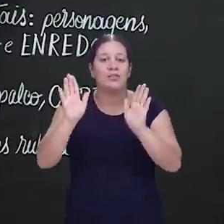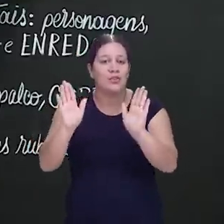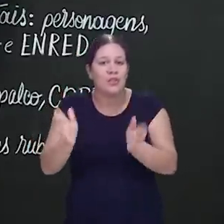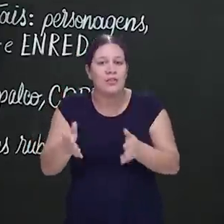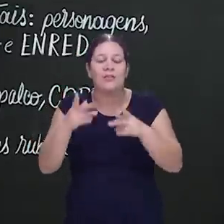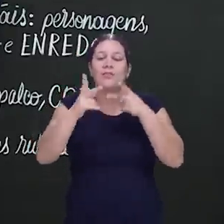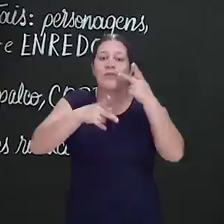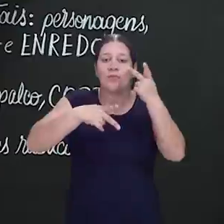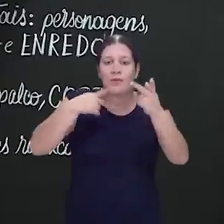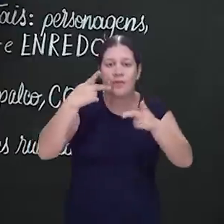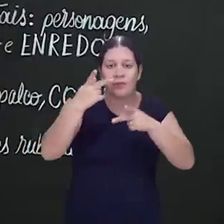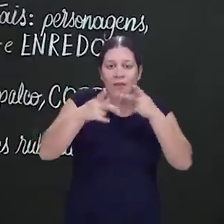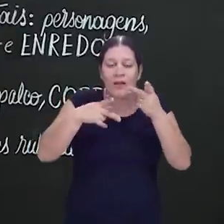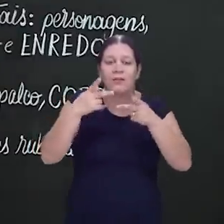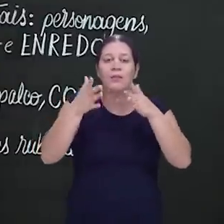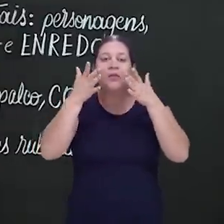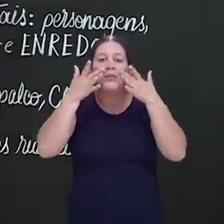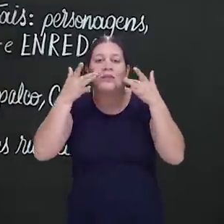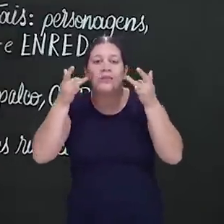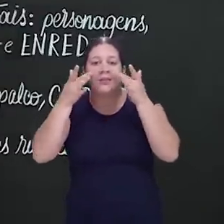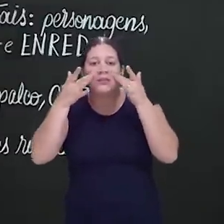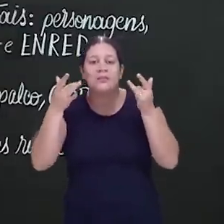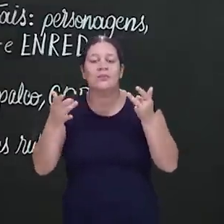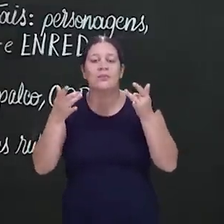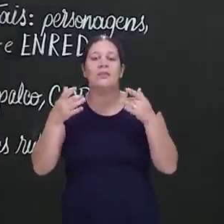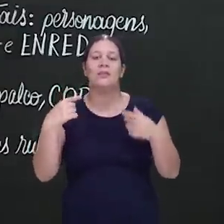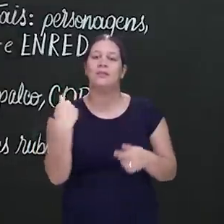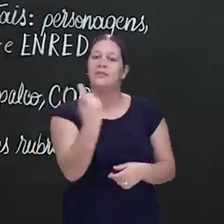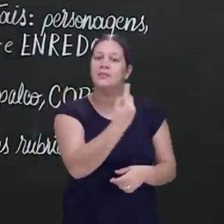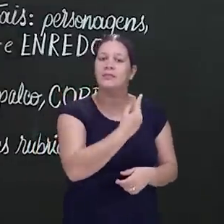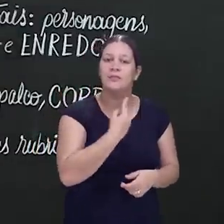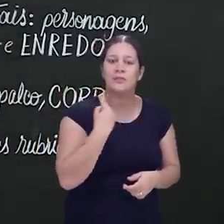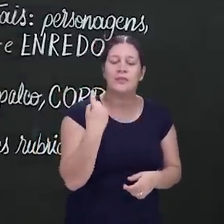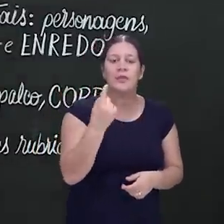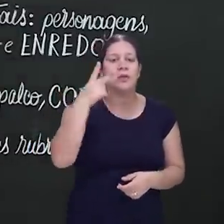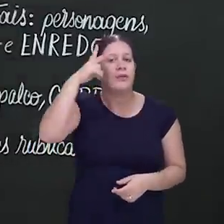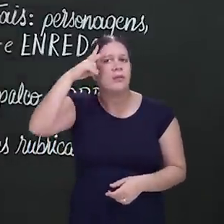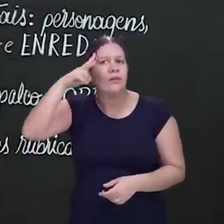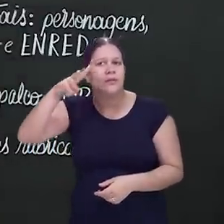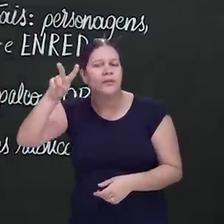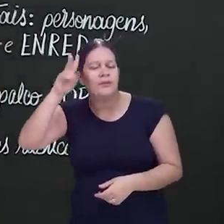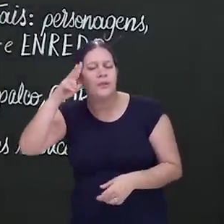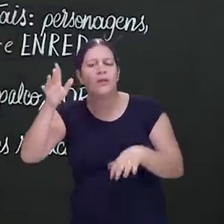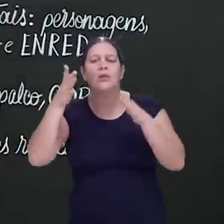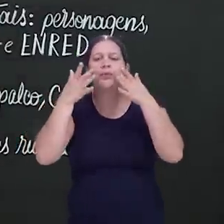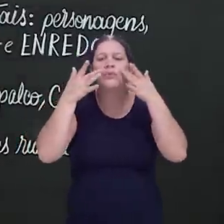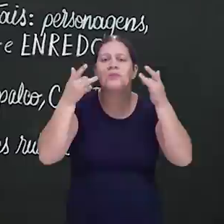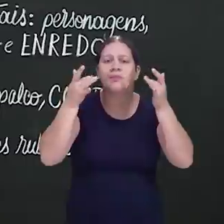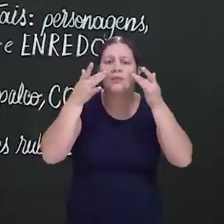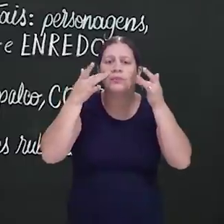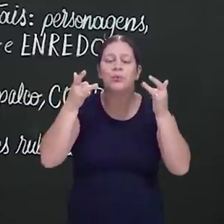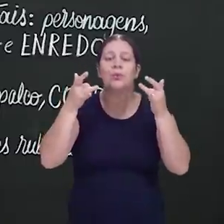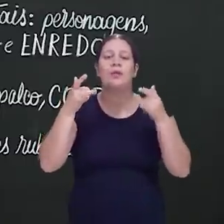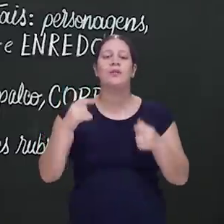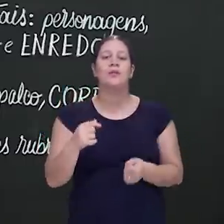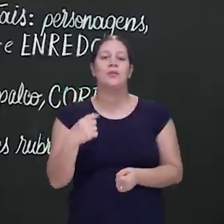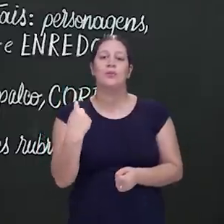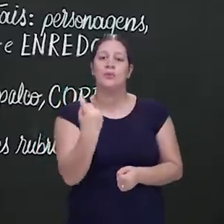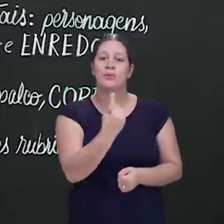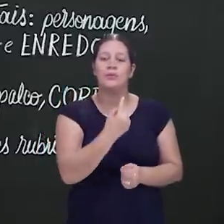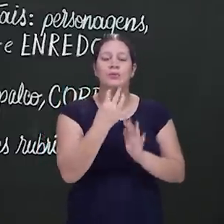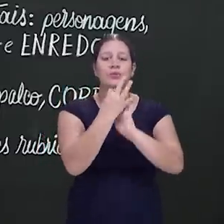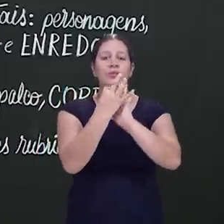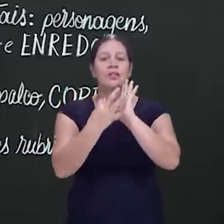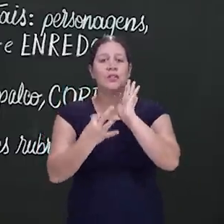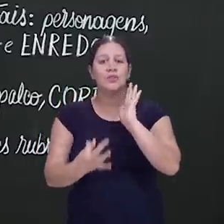no começo que a gente está falando de um gênero dramático, a gente está assim num trânsito, né, entre a narrativa e o drama. Porque, acima de tudo, no